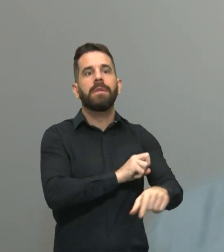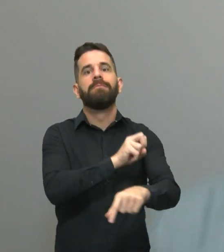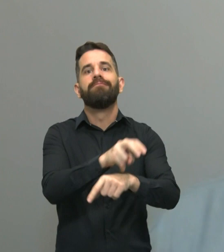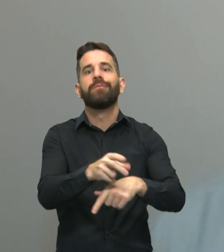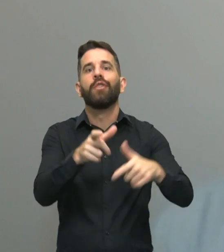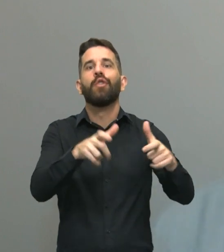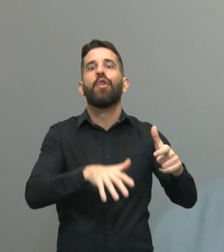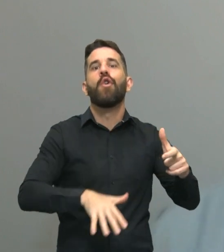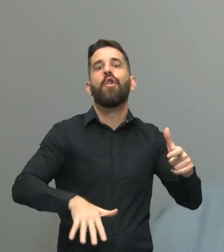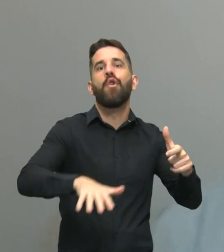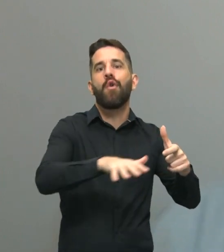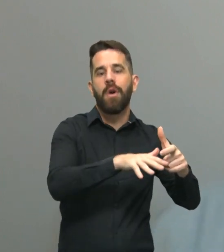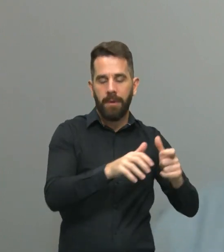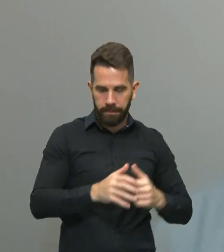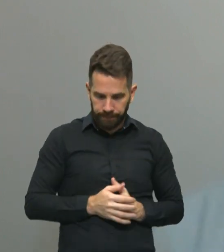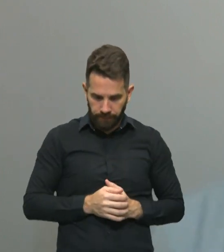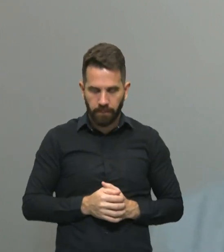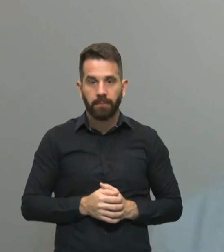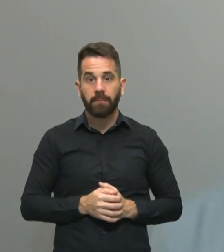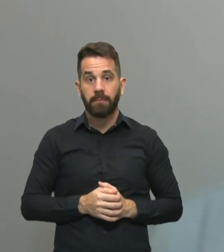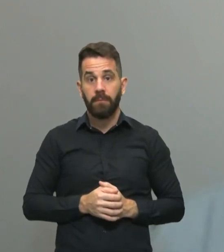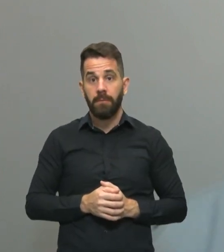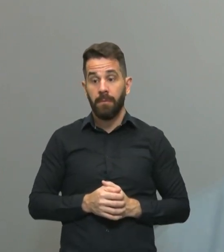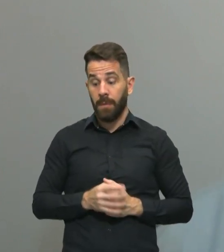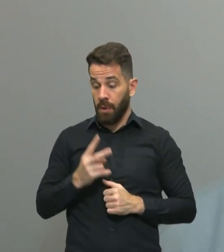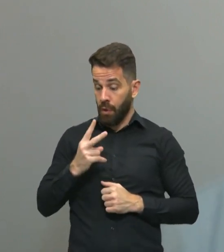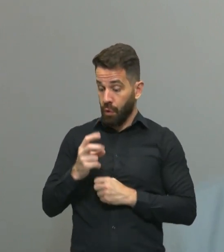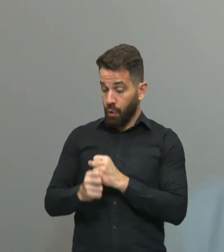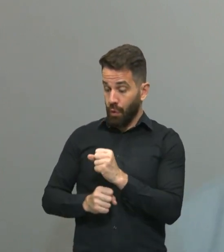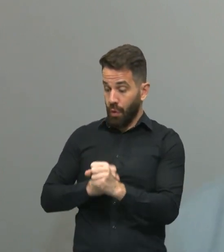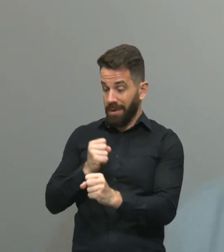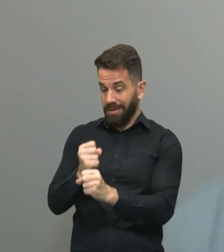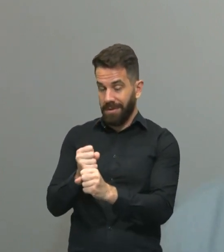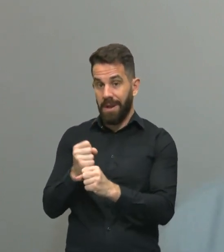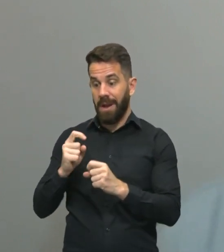Quando se institui, 2 anos depois da lei de cotas para